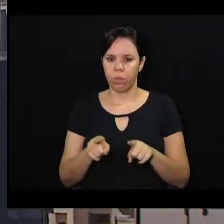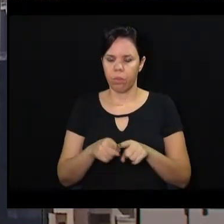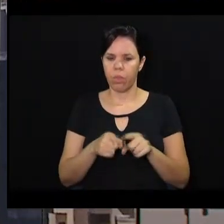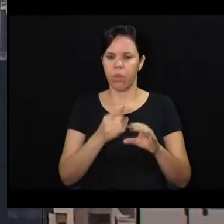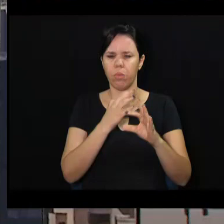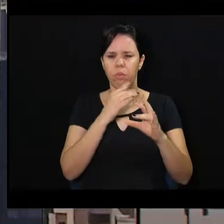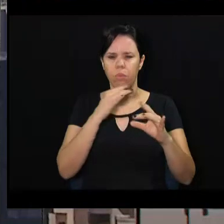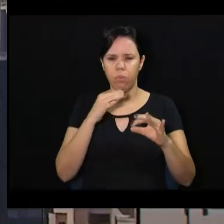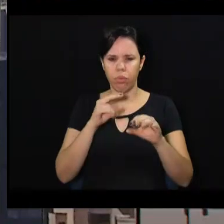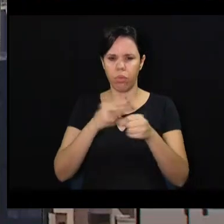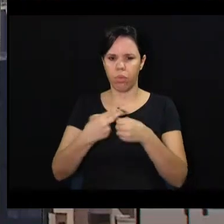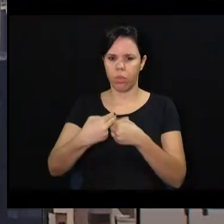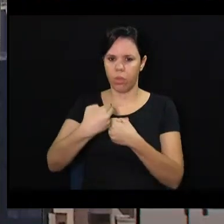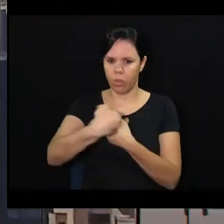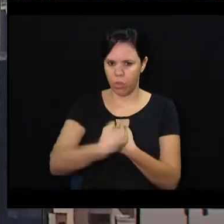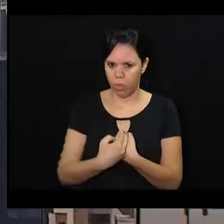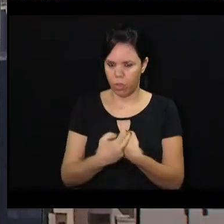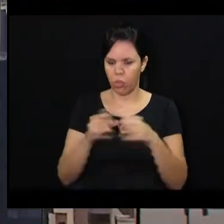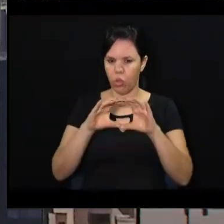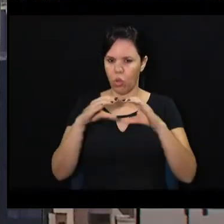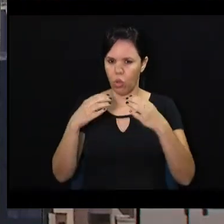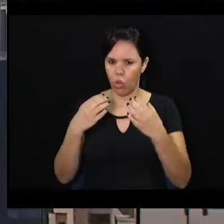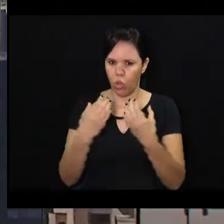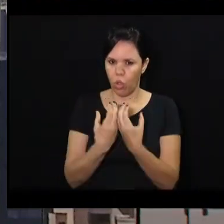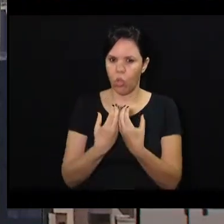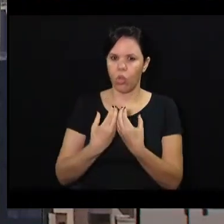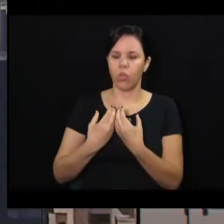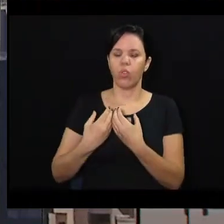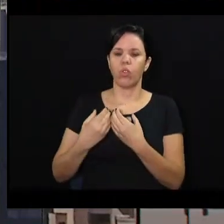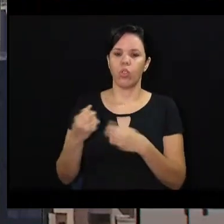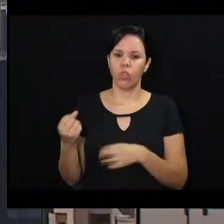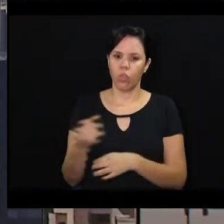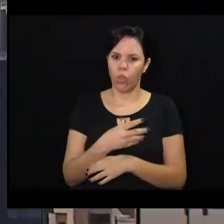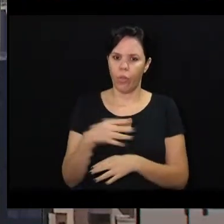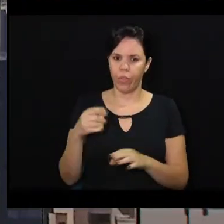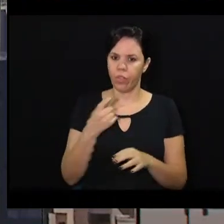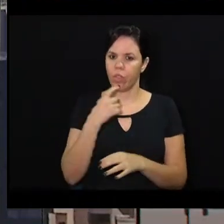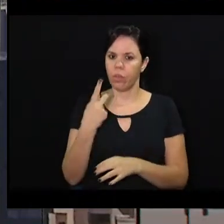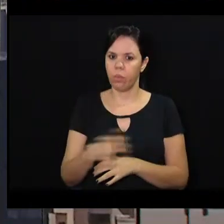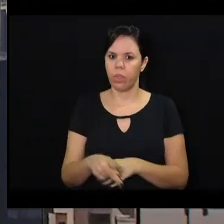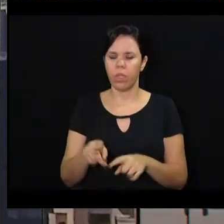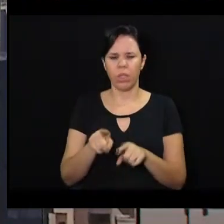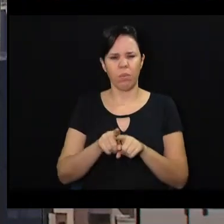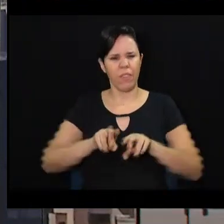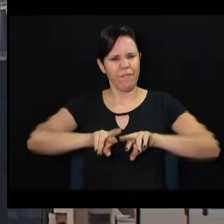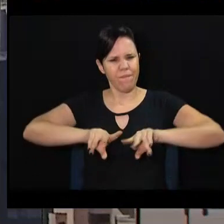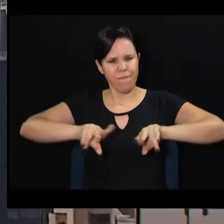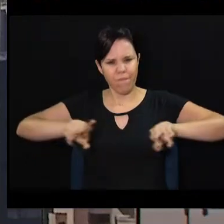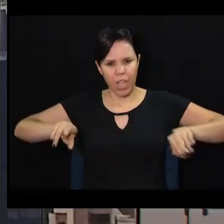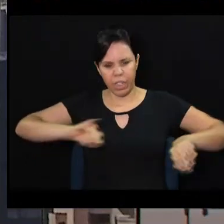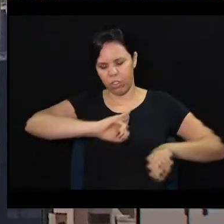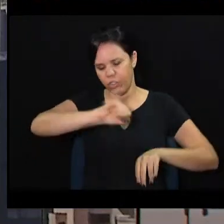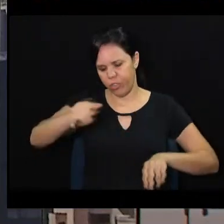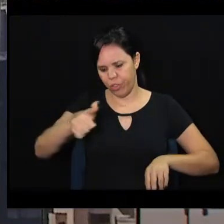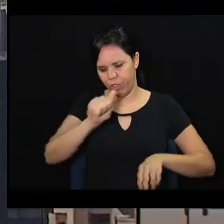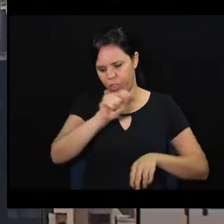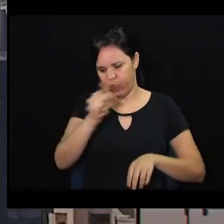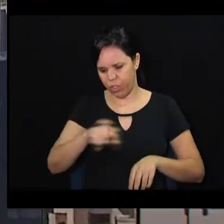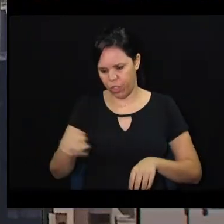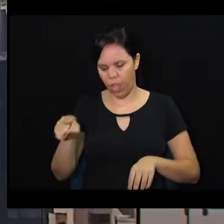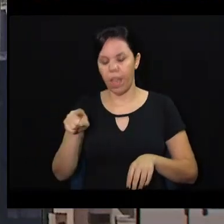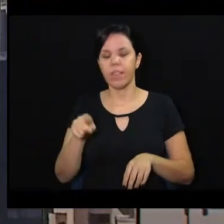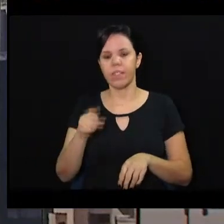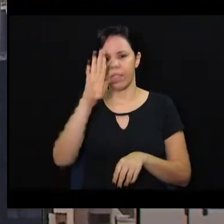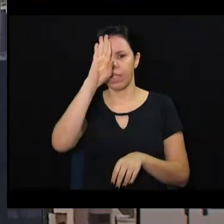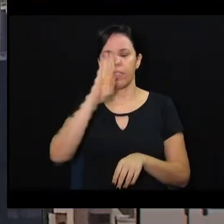da Unicamp, Coro Contemporâneo de Campinas e Cabareto Early Jazz Band. Os ingressos são gratuitos